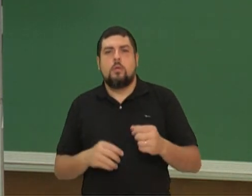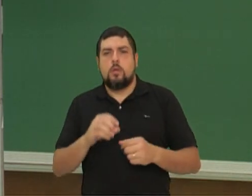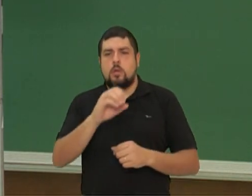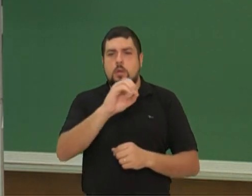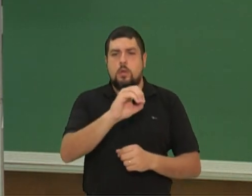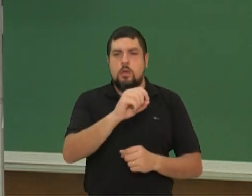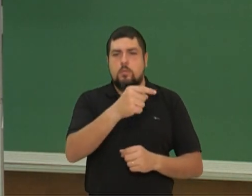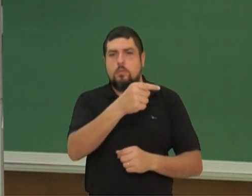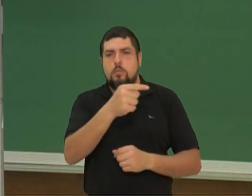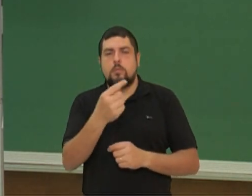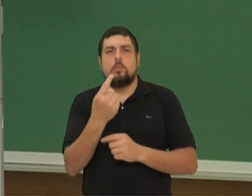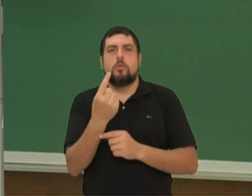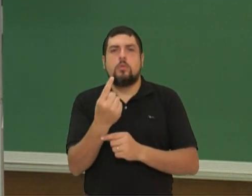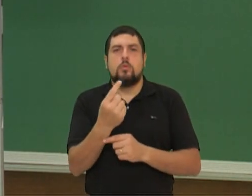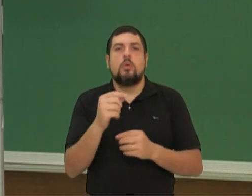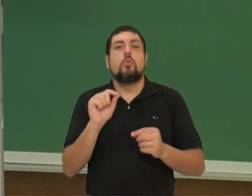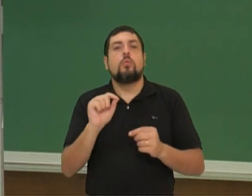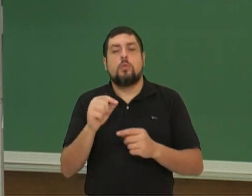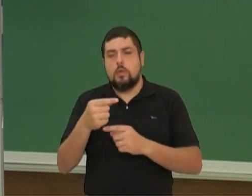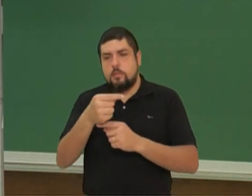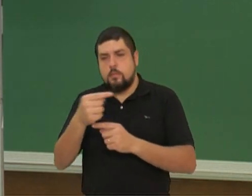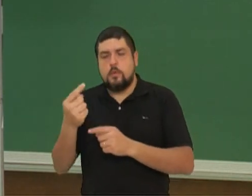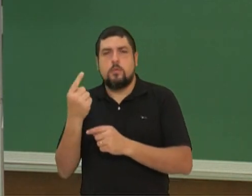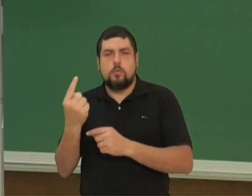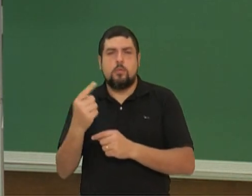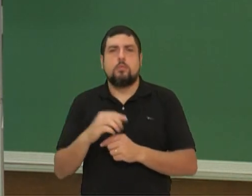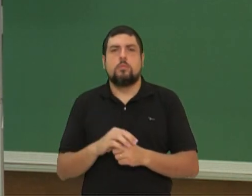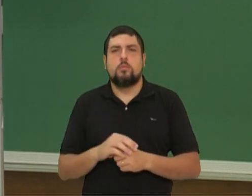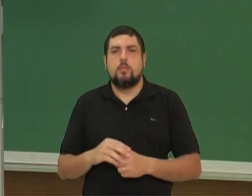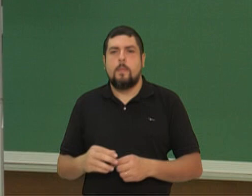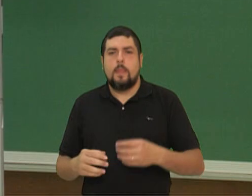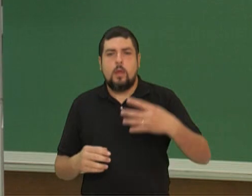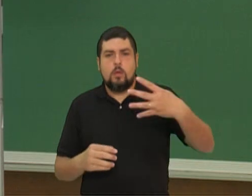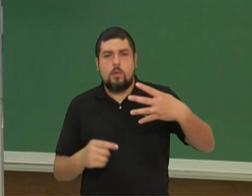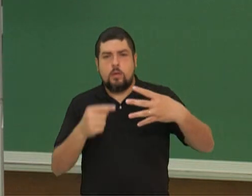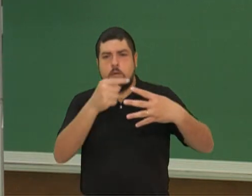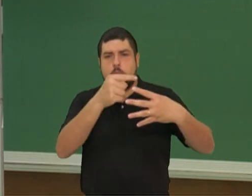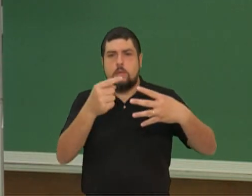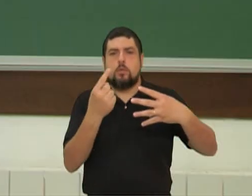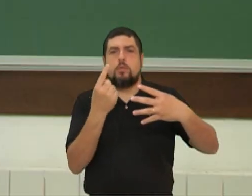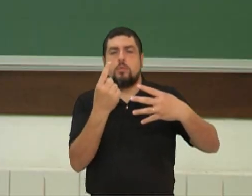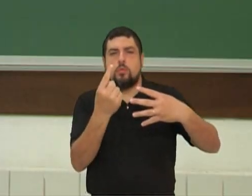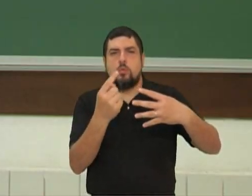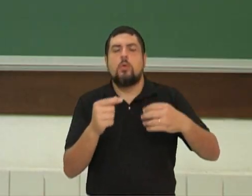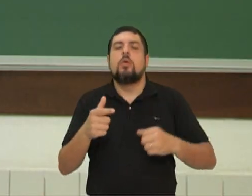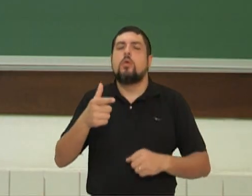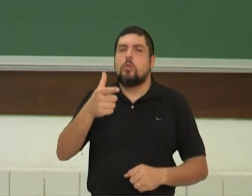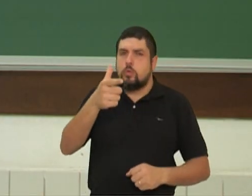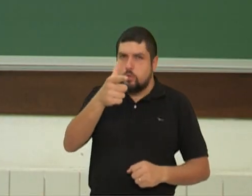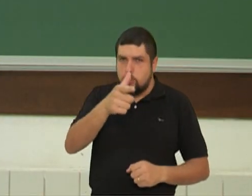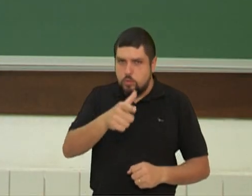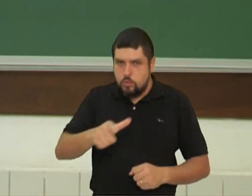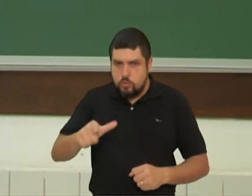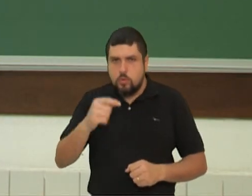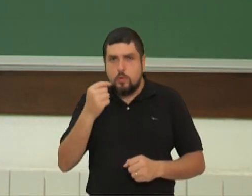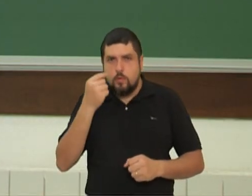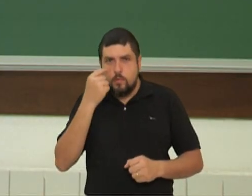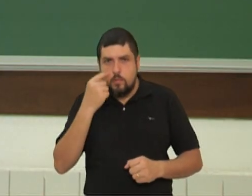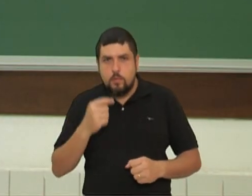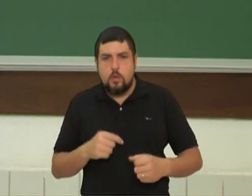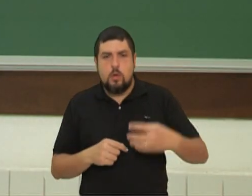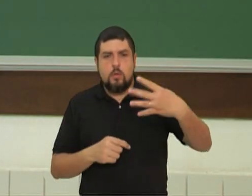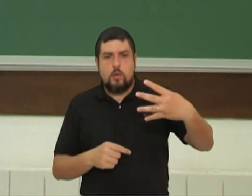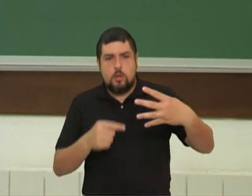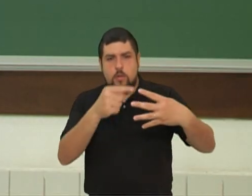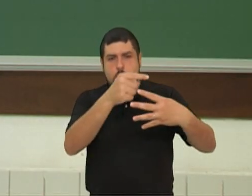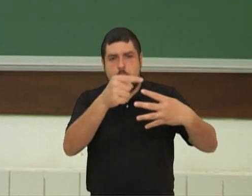1. 0 menos 1 dá menos 1. E o 4 elevado a menos 1, de novo, ó, o professor vai fazer aqui na tela com você. Ó, 4 elevado a menos